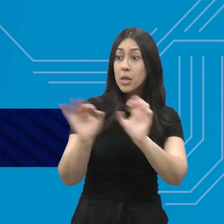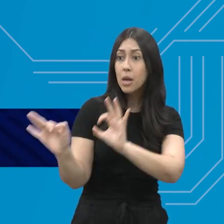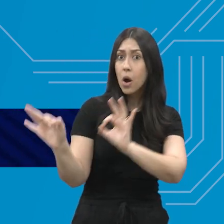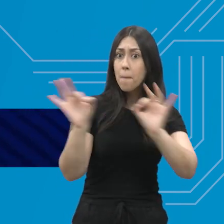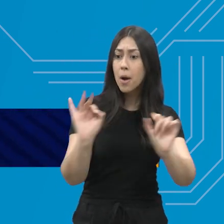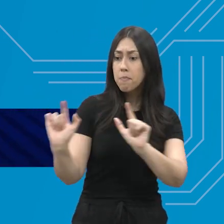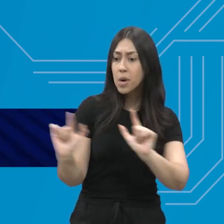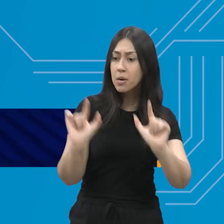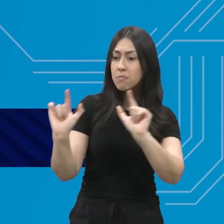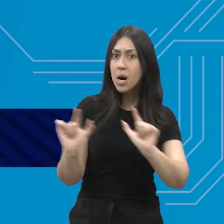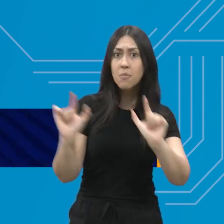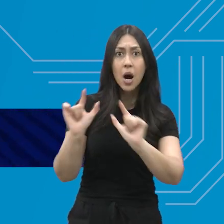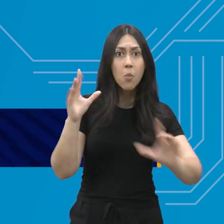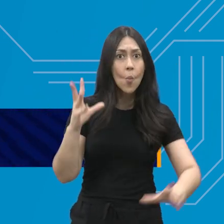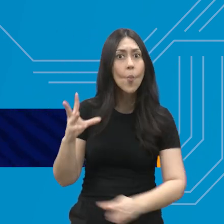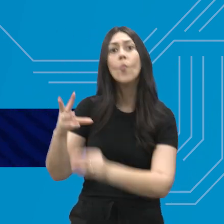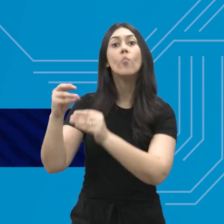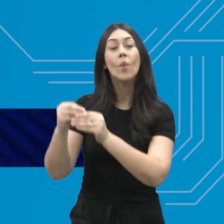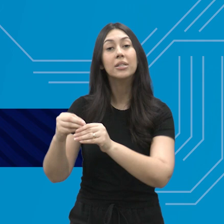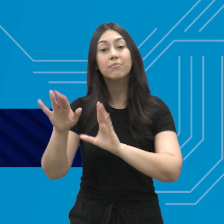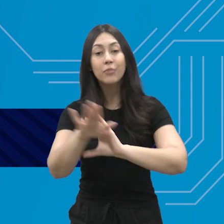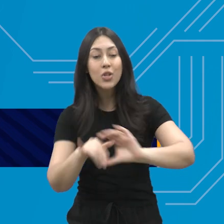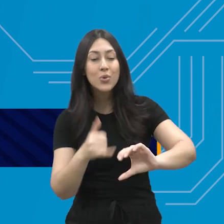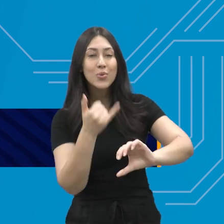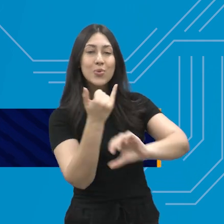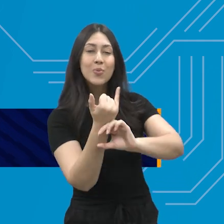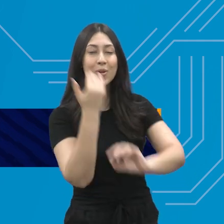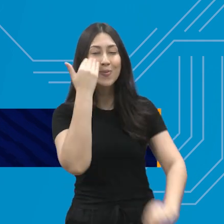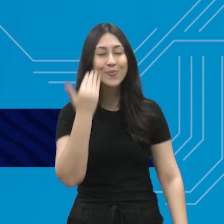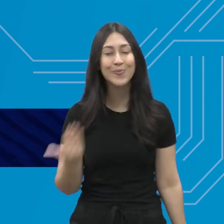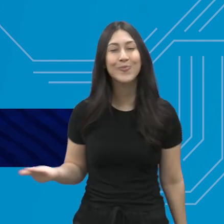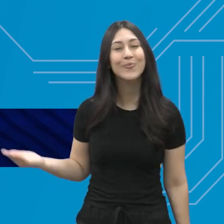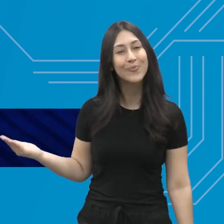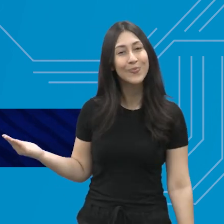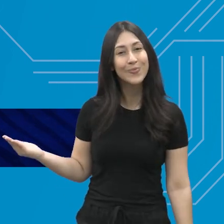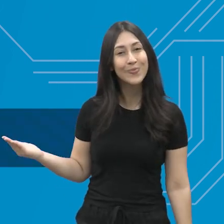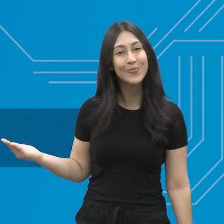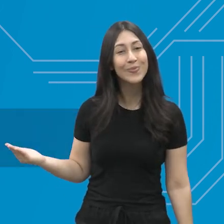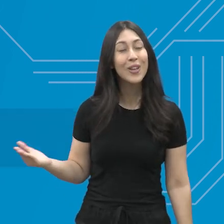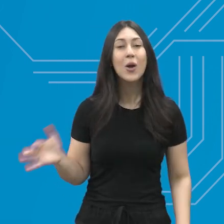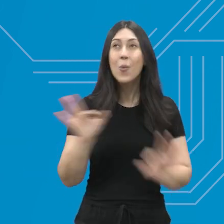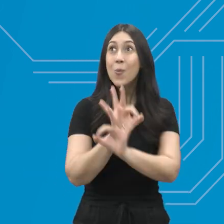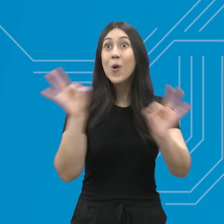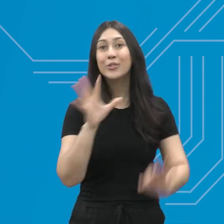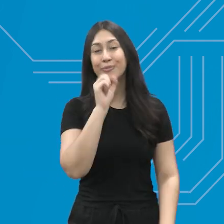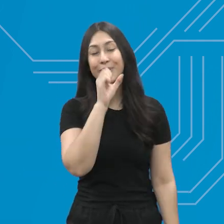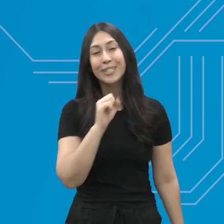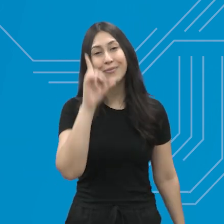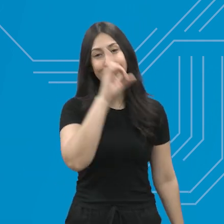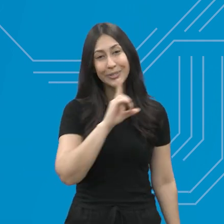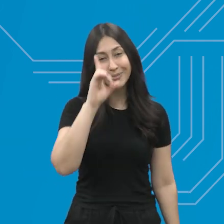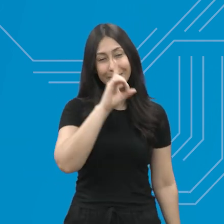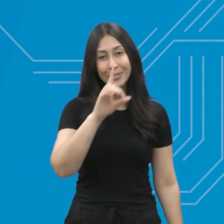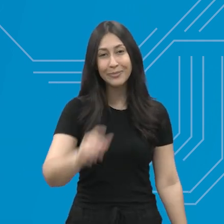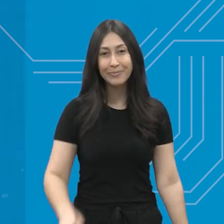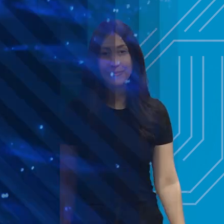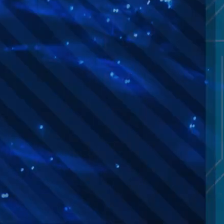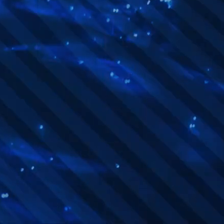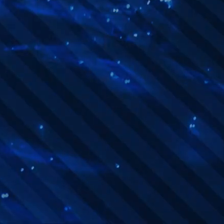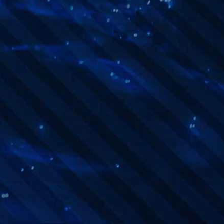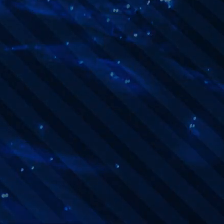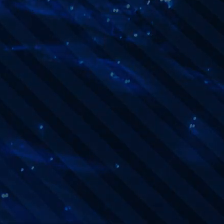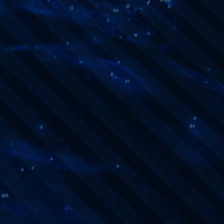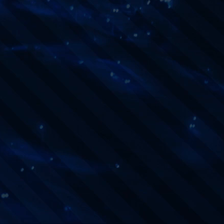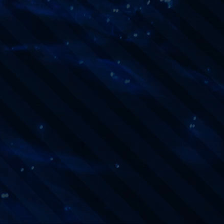acompanhar a programação completa da TV Câmara no nosso canal do YouTube, TV Câmara SJC. Um ótimo final de semana para você.